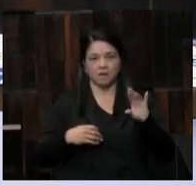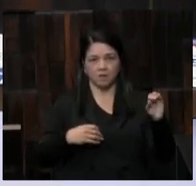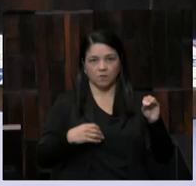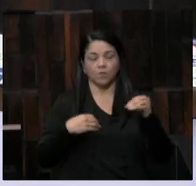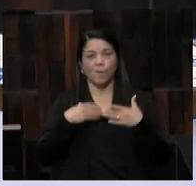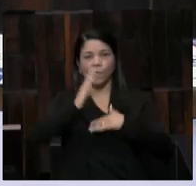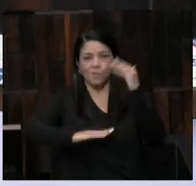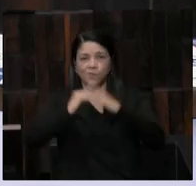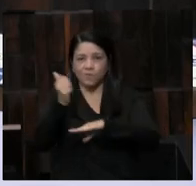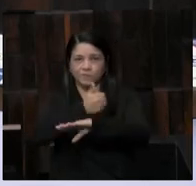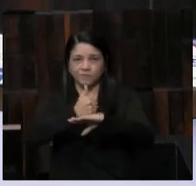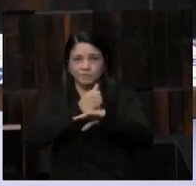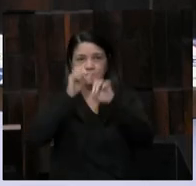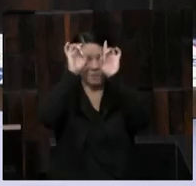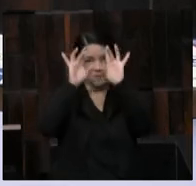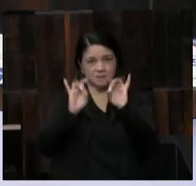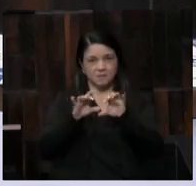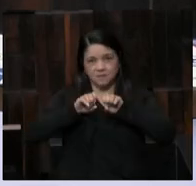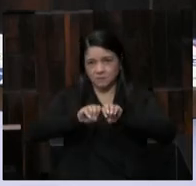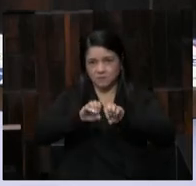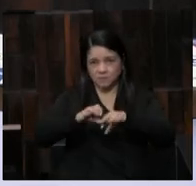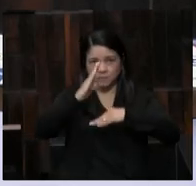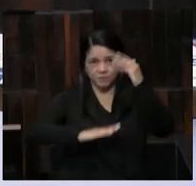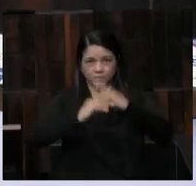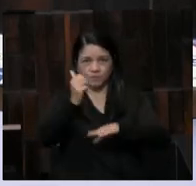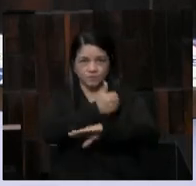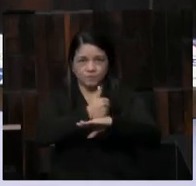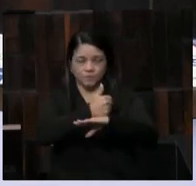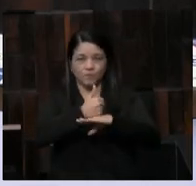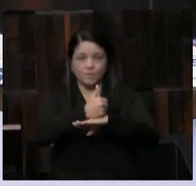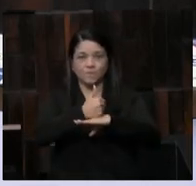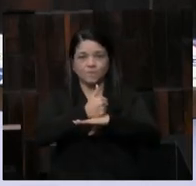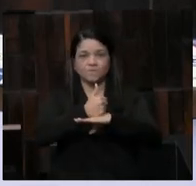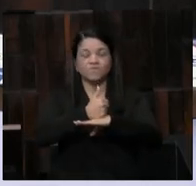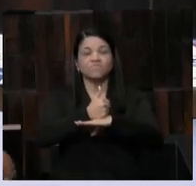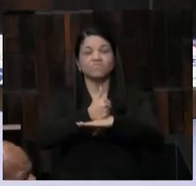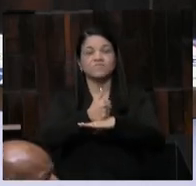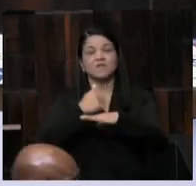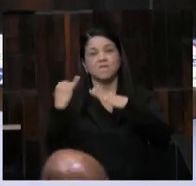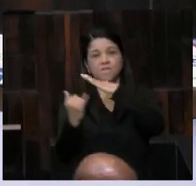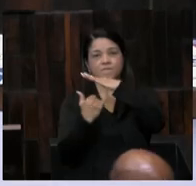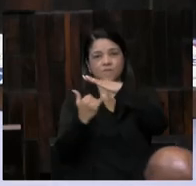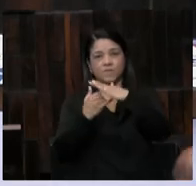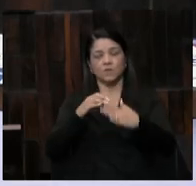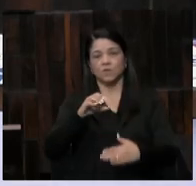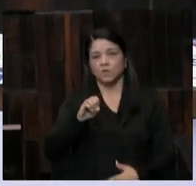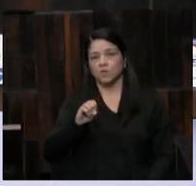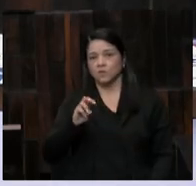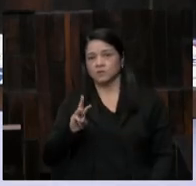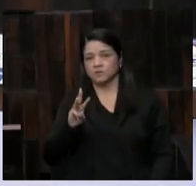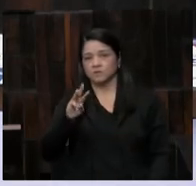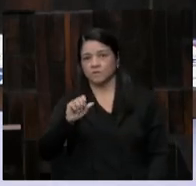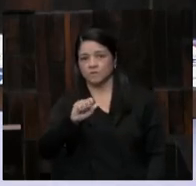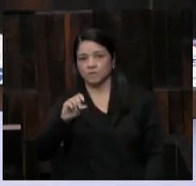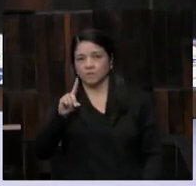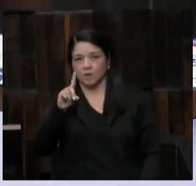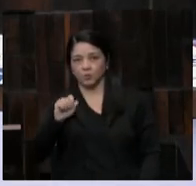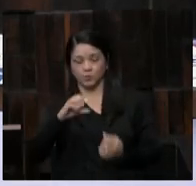Profissional, especialista em educação profissional pela Fundação Oswaldo Cruz.